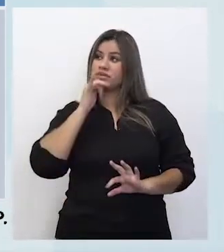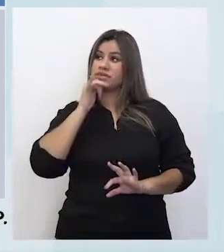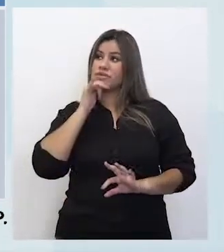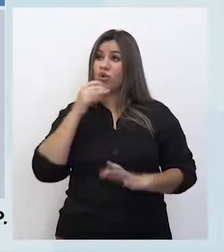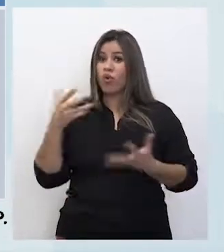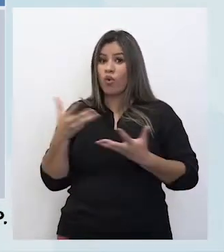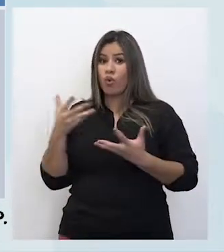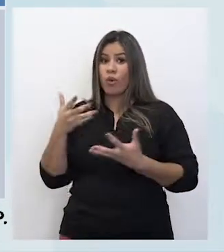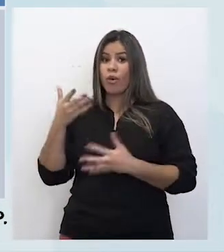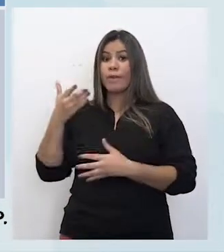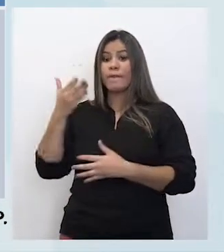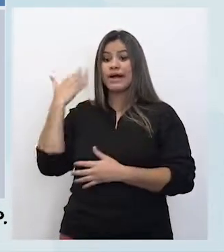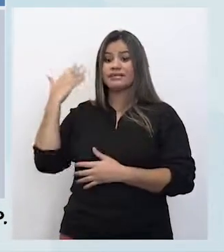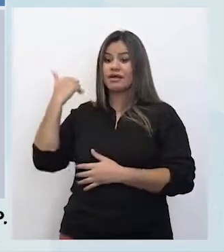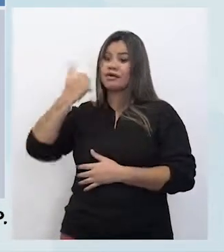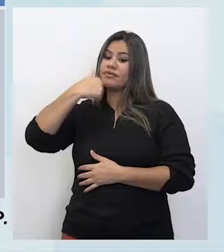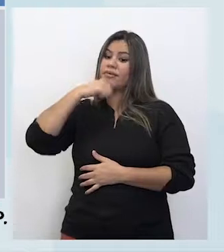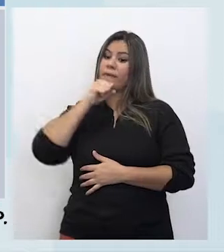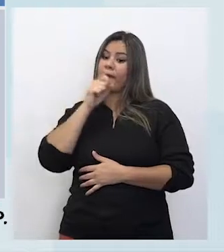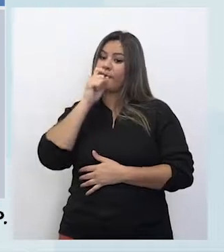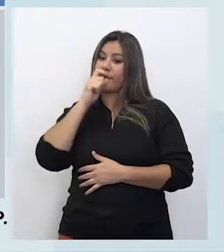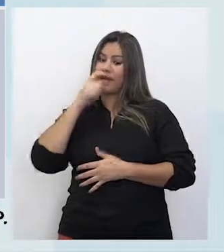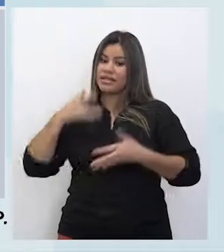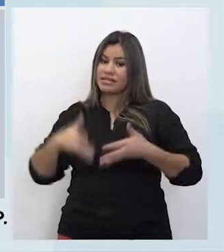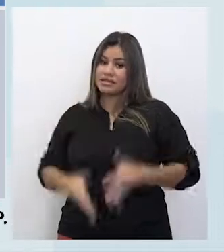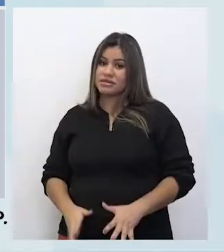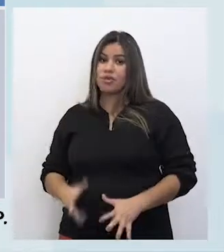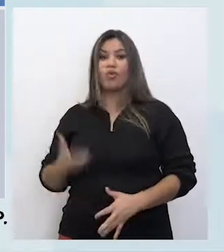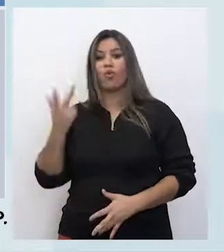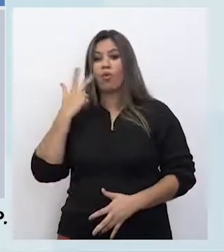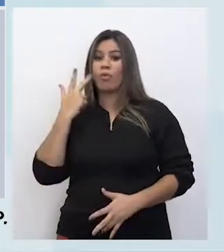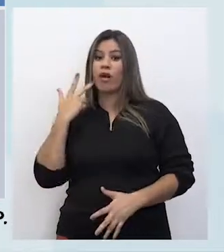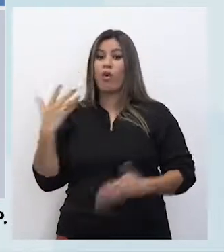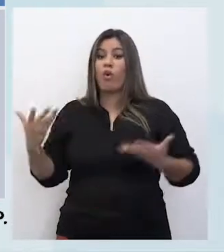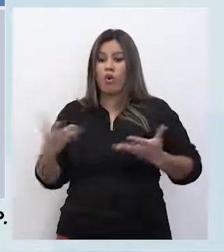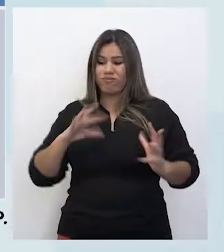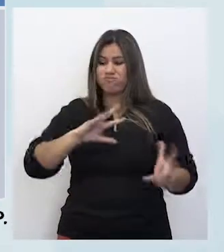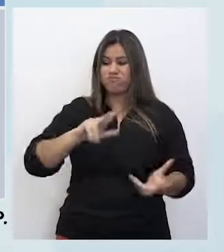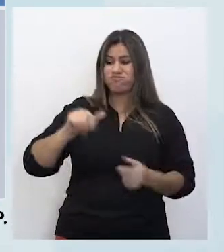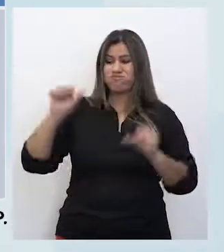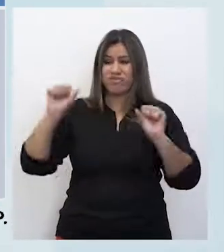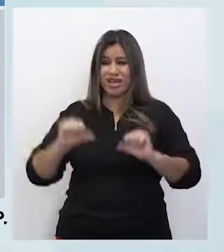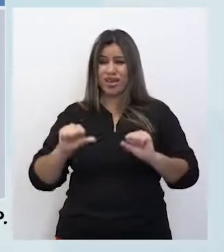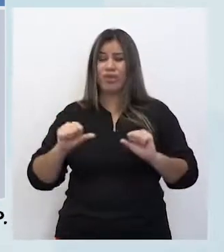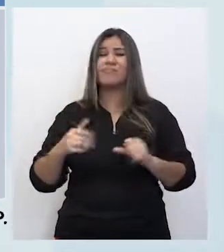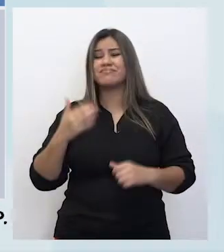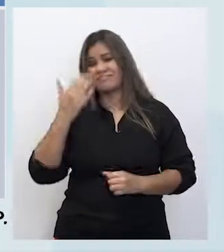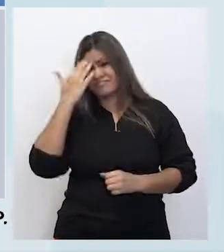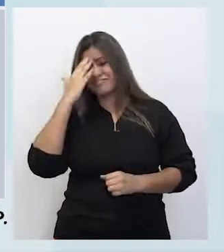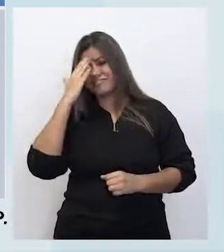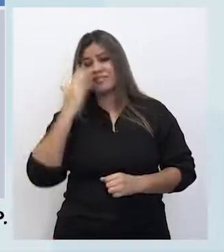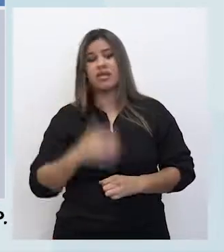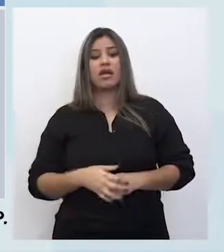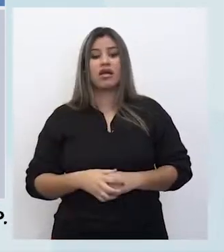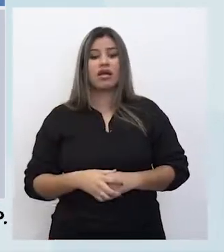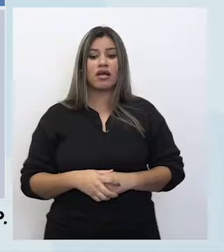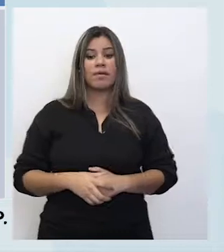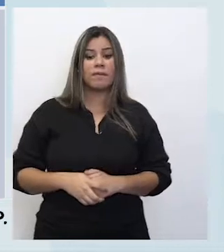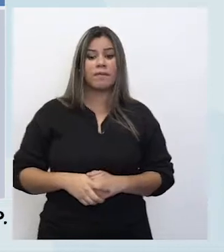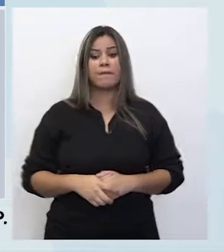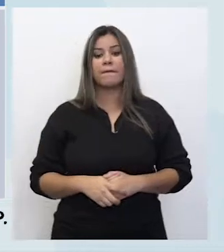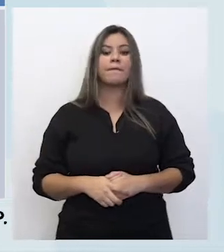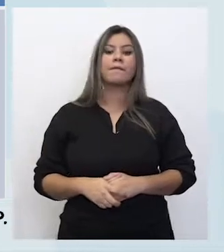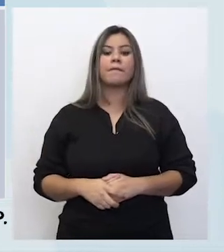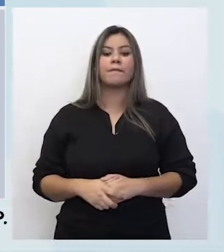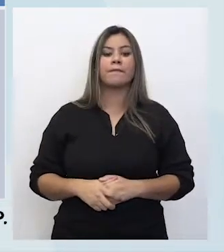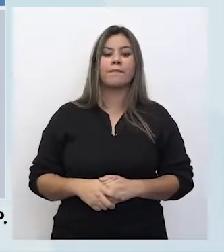Então, olha, vai apontar várias coisas. E aí os alunos têm um quadro lá, igual está aí, com consequências das mudanças